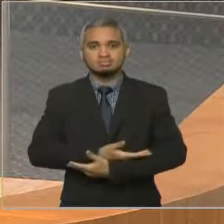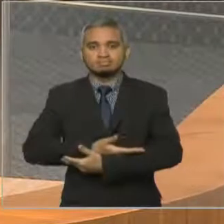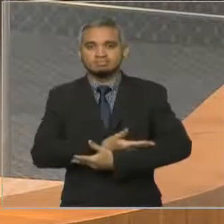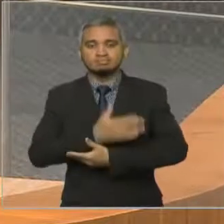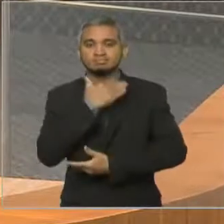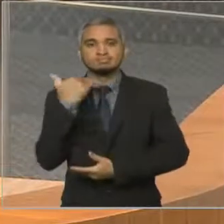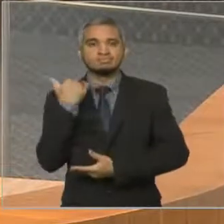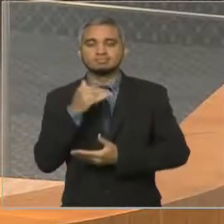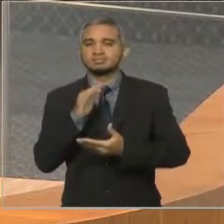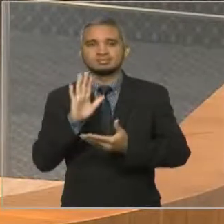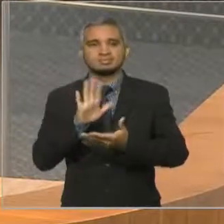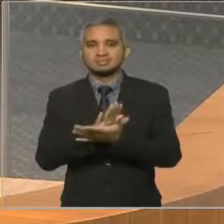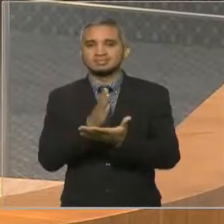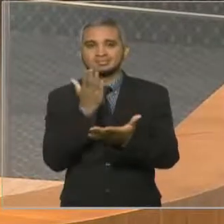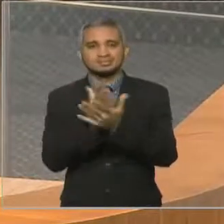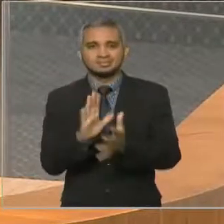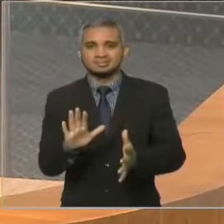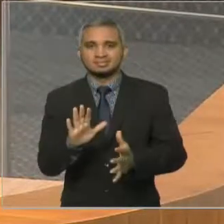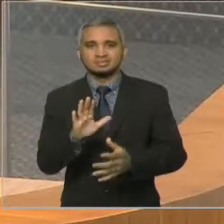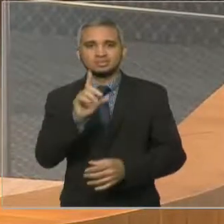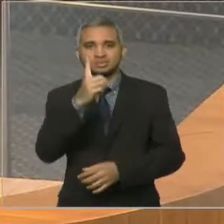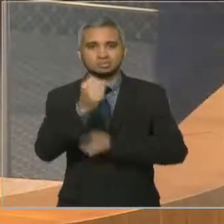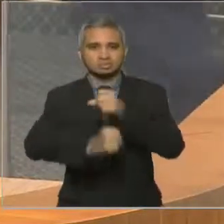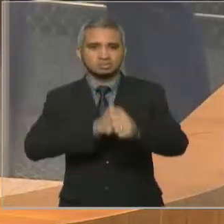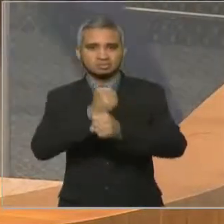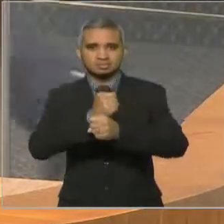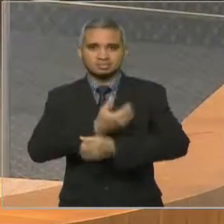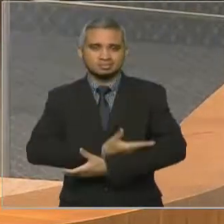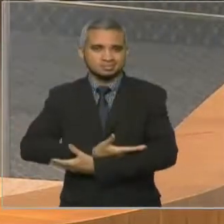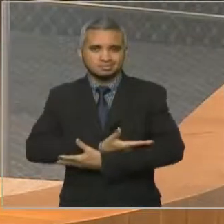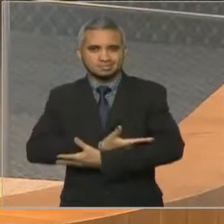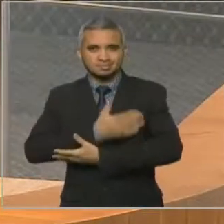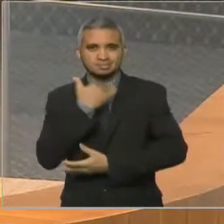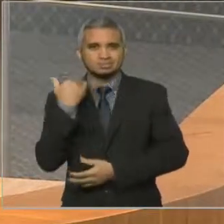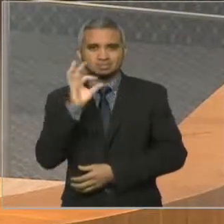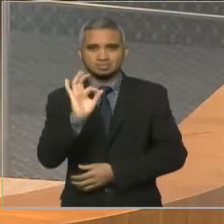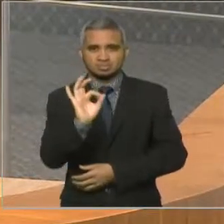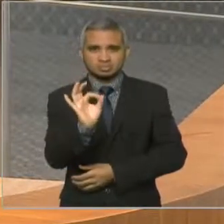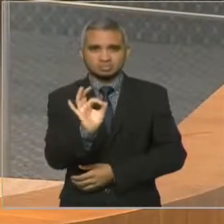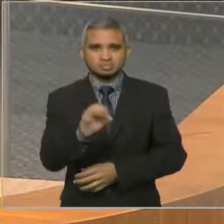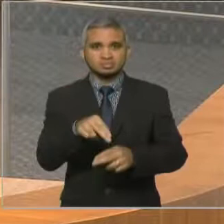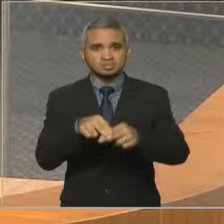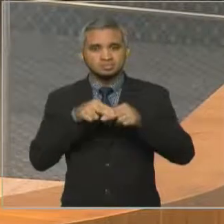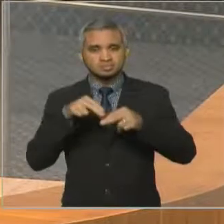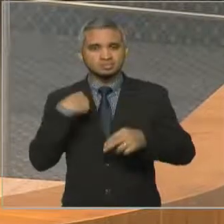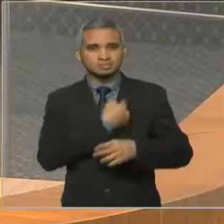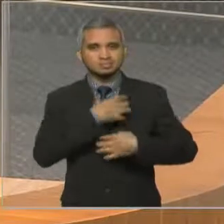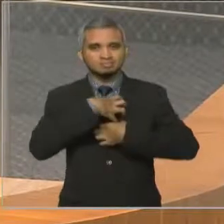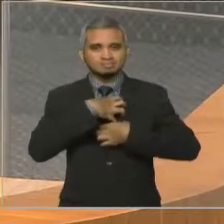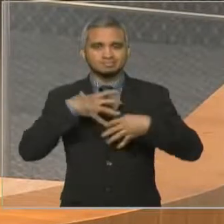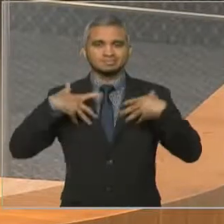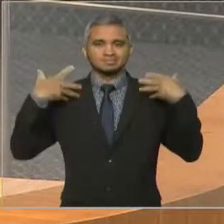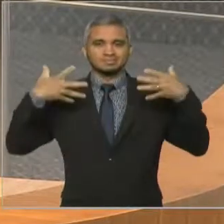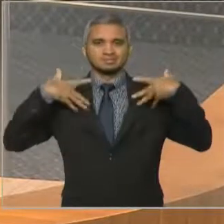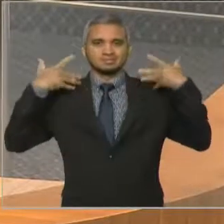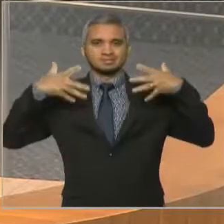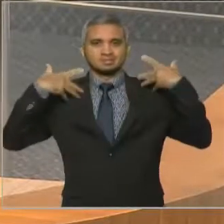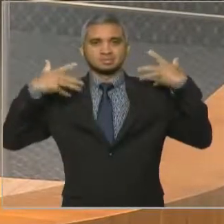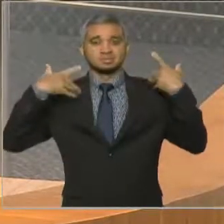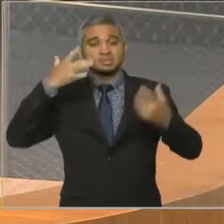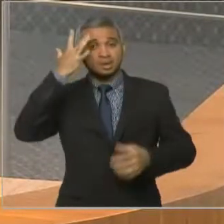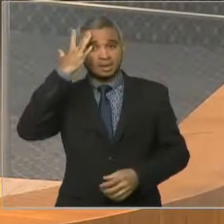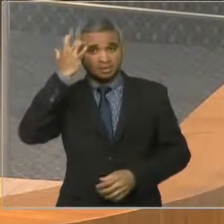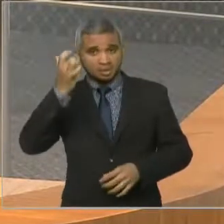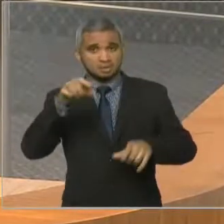alegria, não só para Balsas, mas para toda a região que aquele hospital atende. E junto com este dia, amanhã também vai ser dada a ordem de